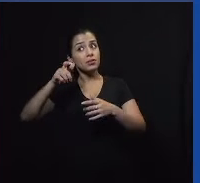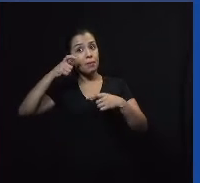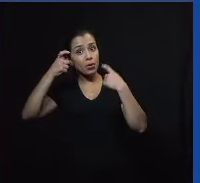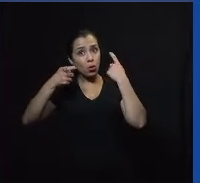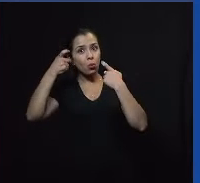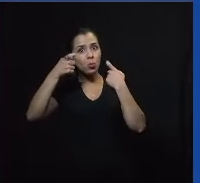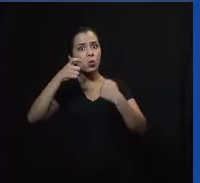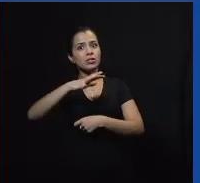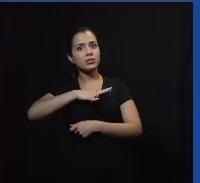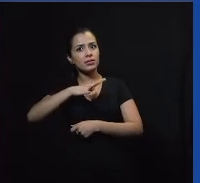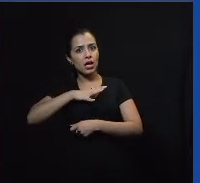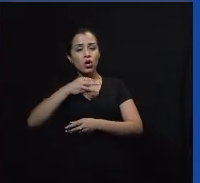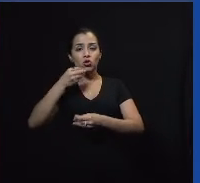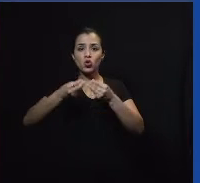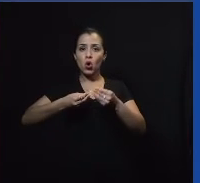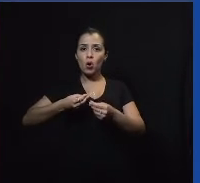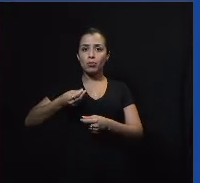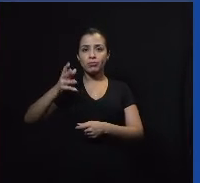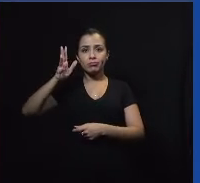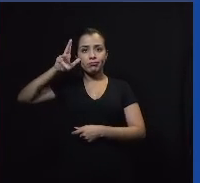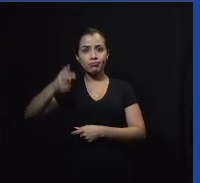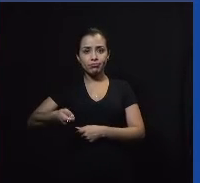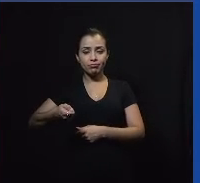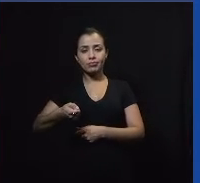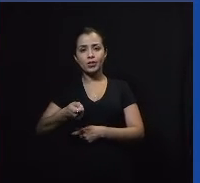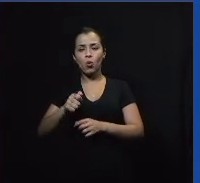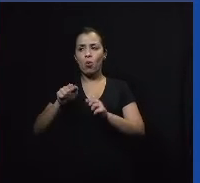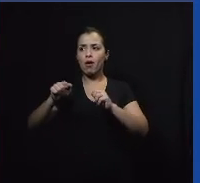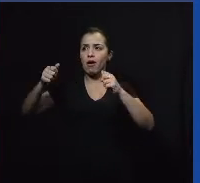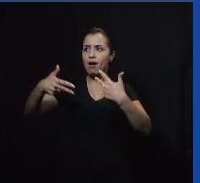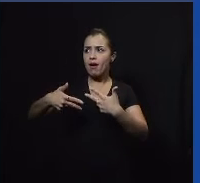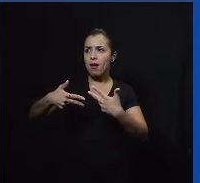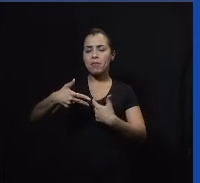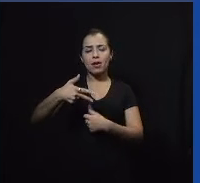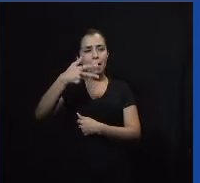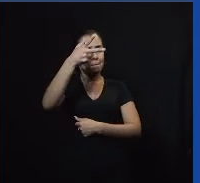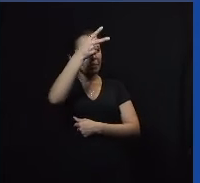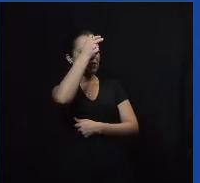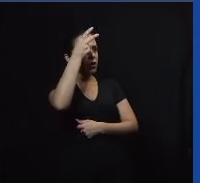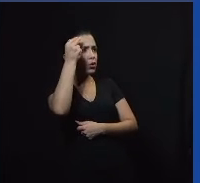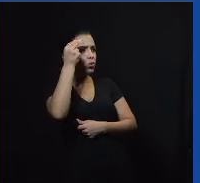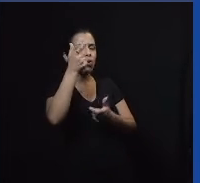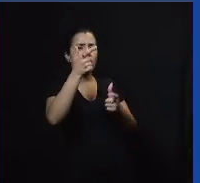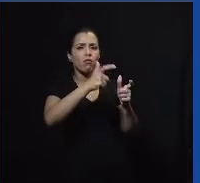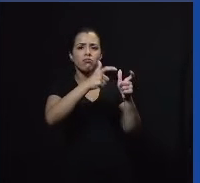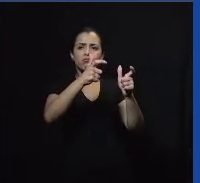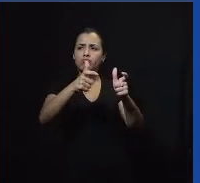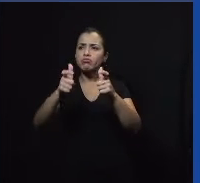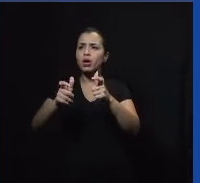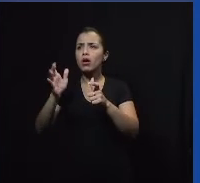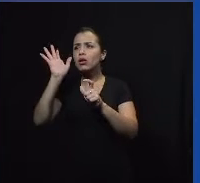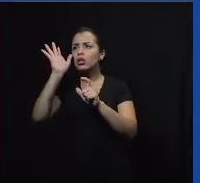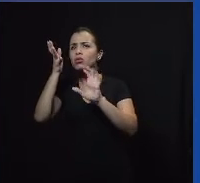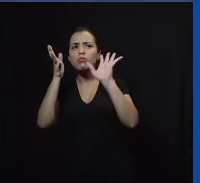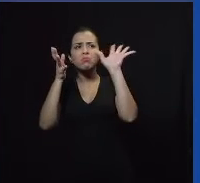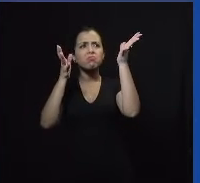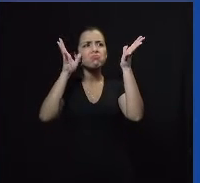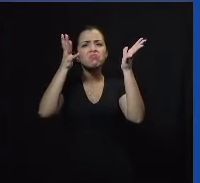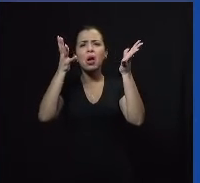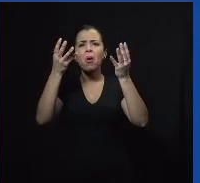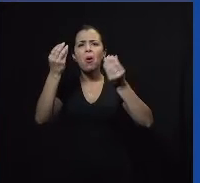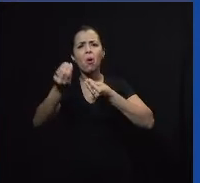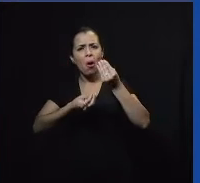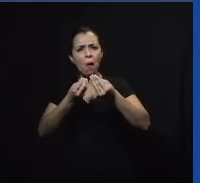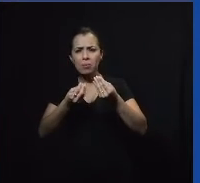de decisão que acontecem na Câmara de Vereadores, na Prefeitura, e poder fazer isso com um grupo bem diverso lá foi